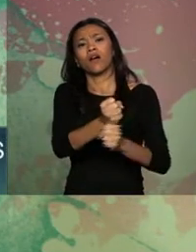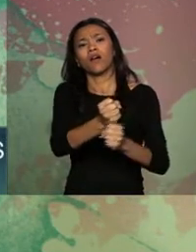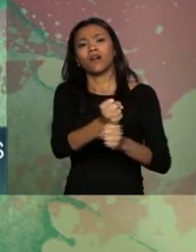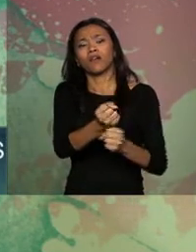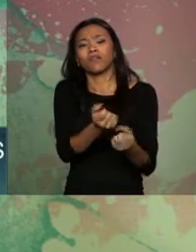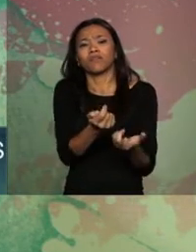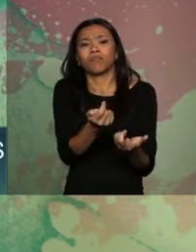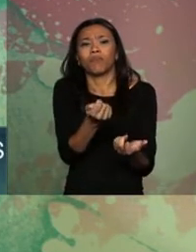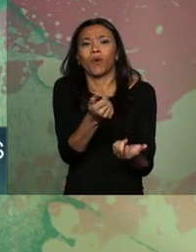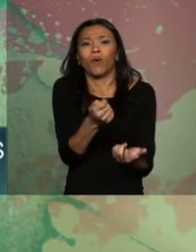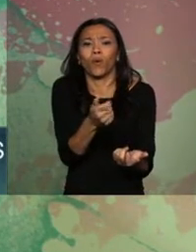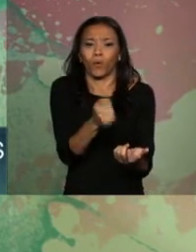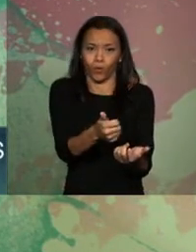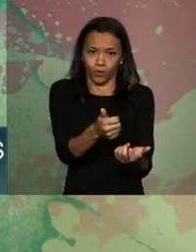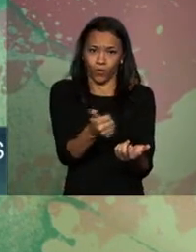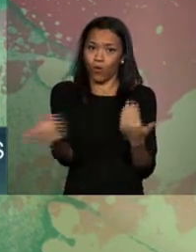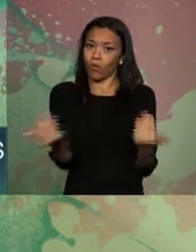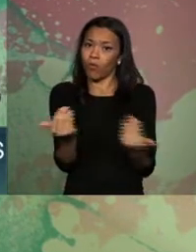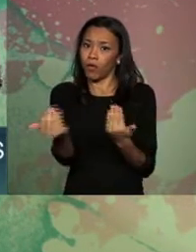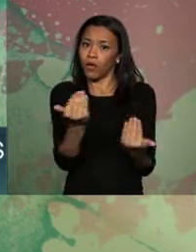de vista